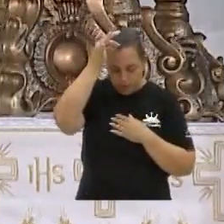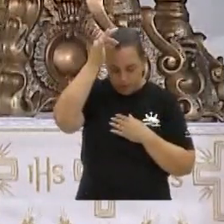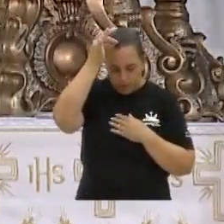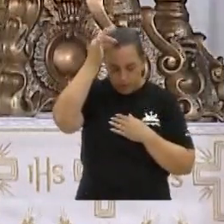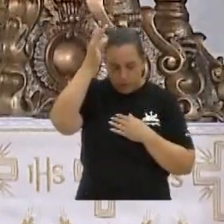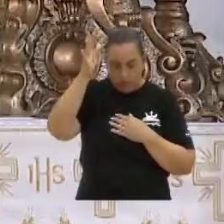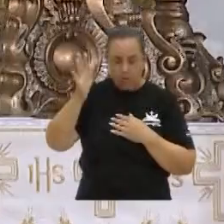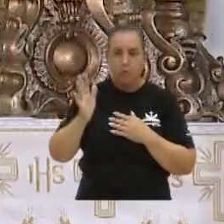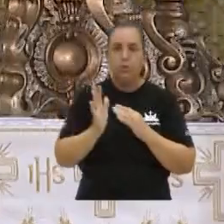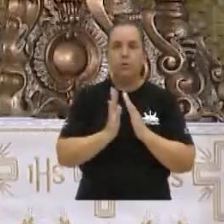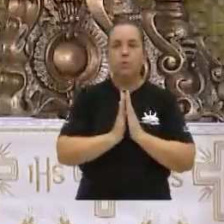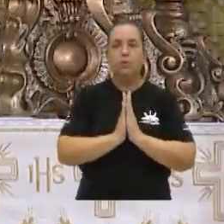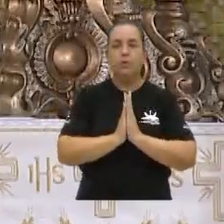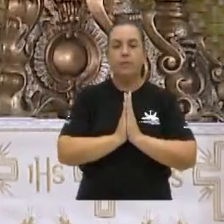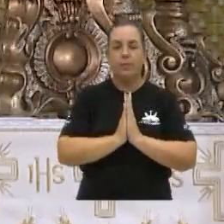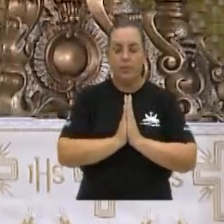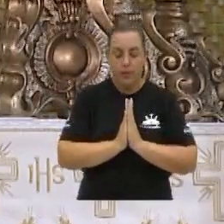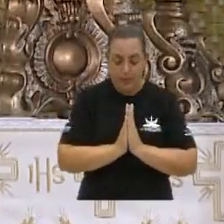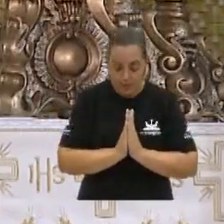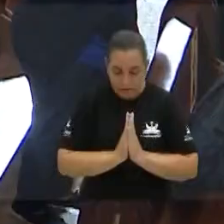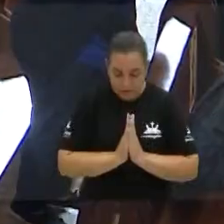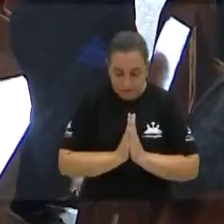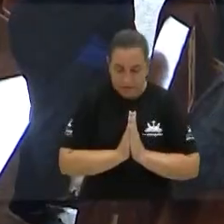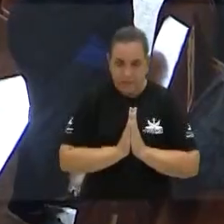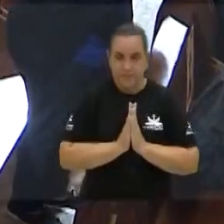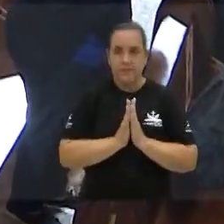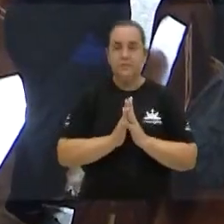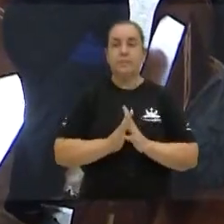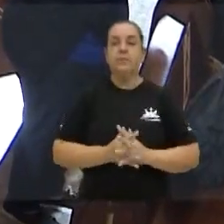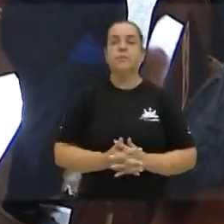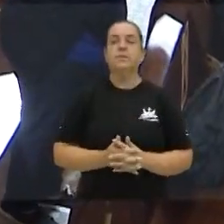do Espírito Santo.